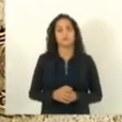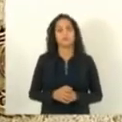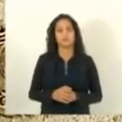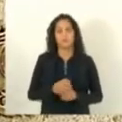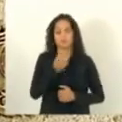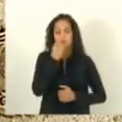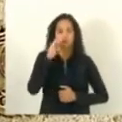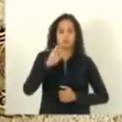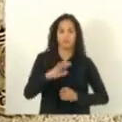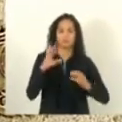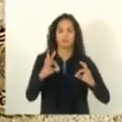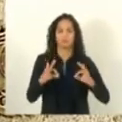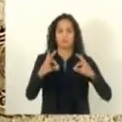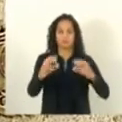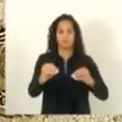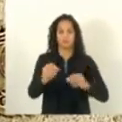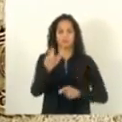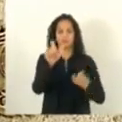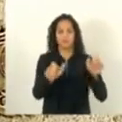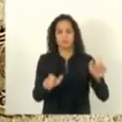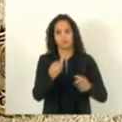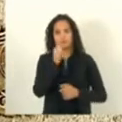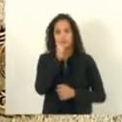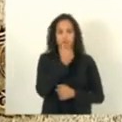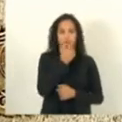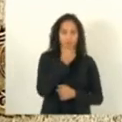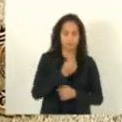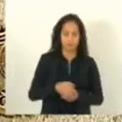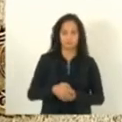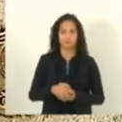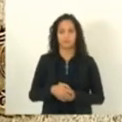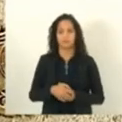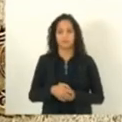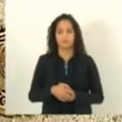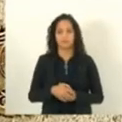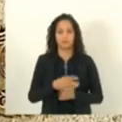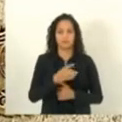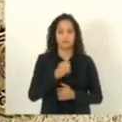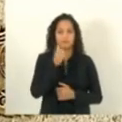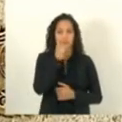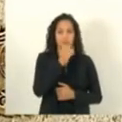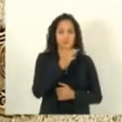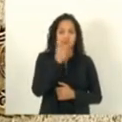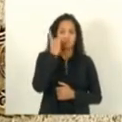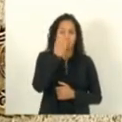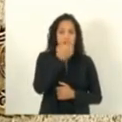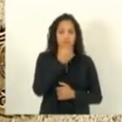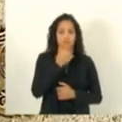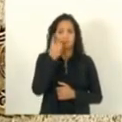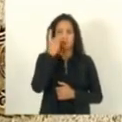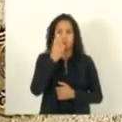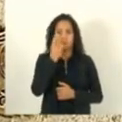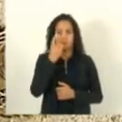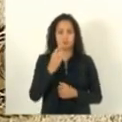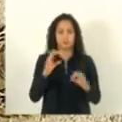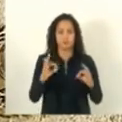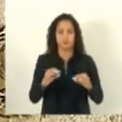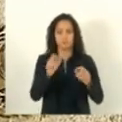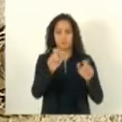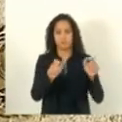Boa tarde a todos e a todas, deputados, deputadas, senhoras e